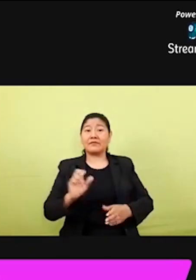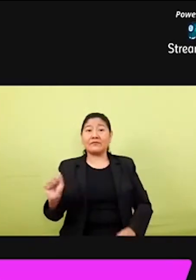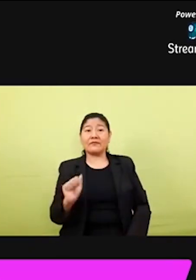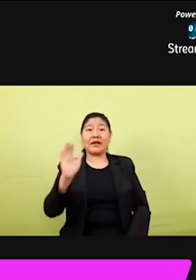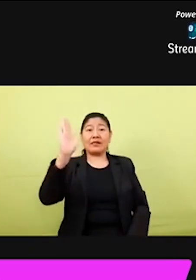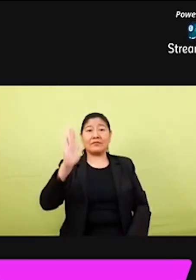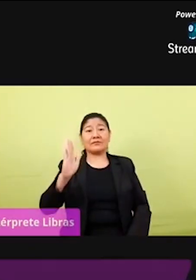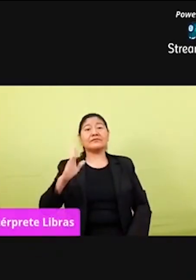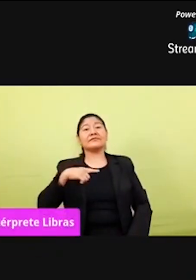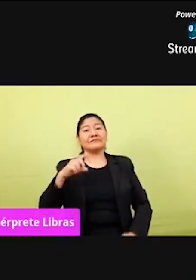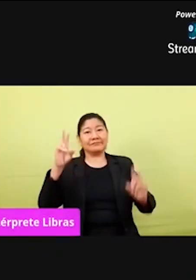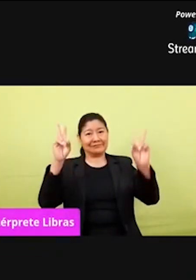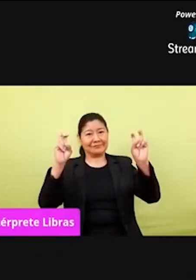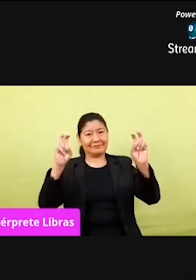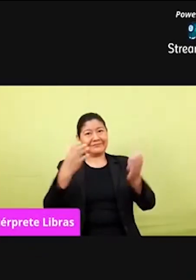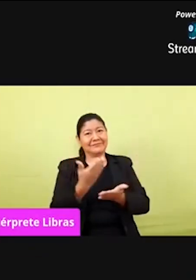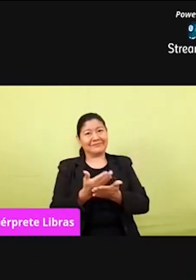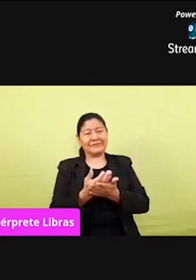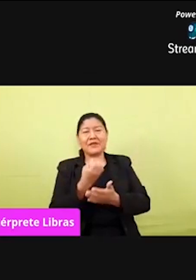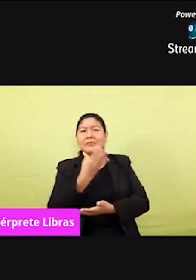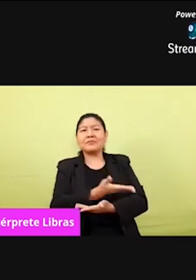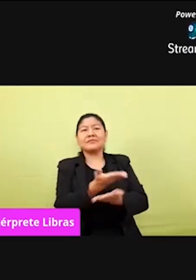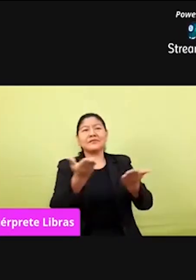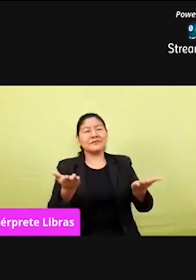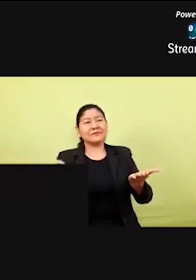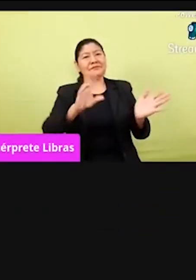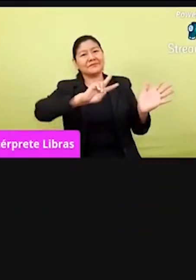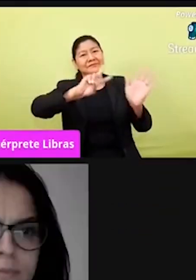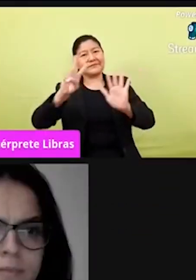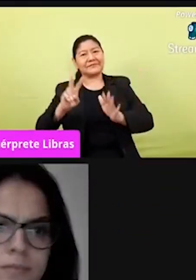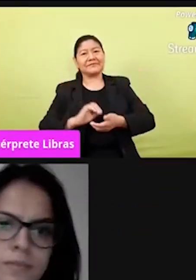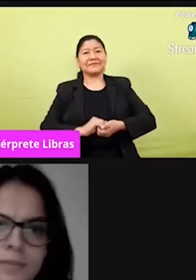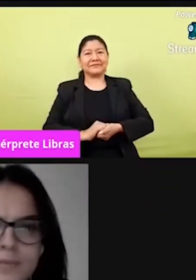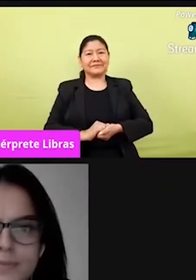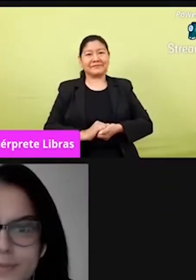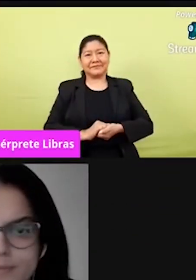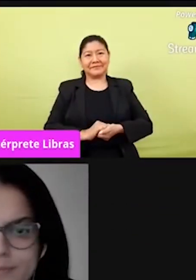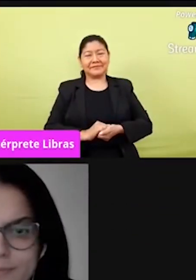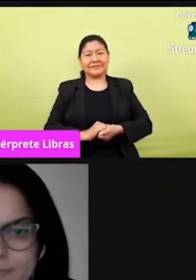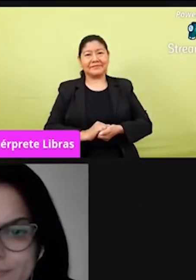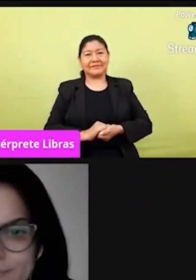os nossos encontros. Uma boa semana a todos nós. Muito obrigada.